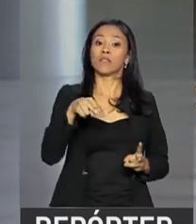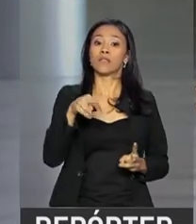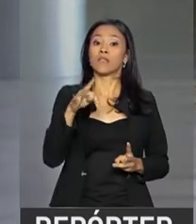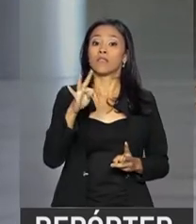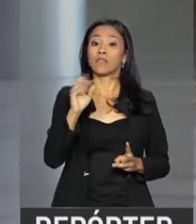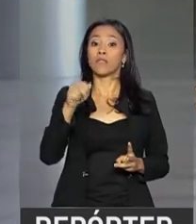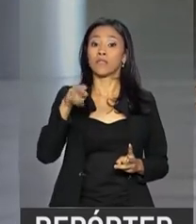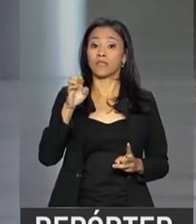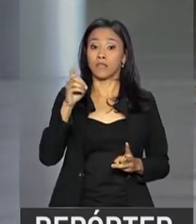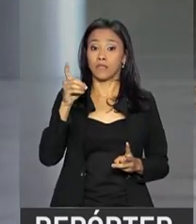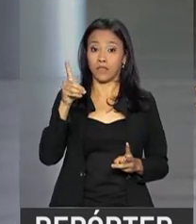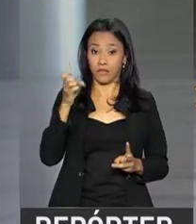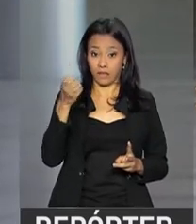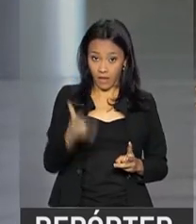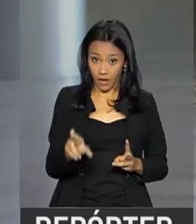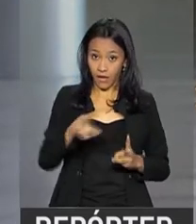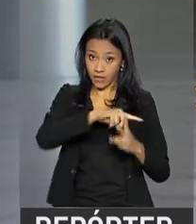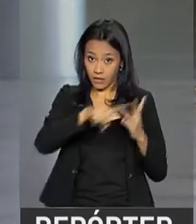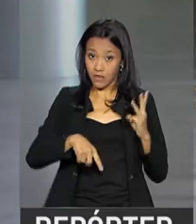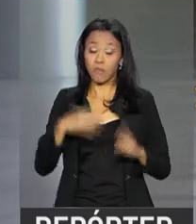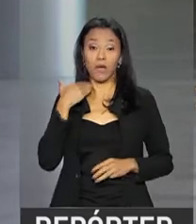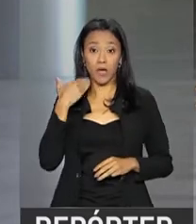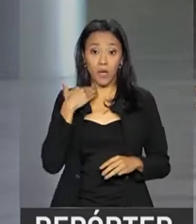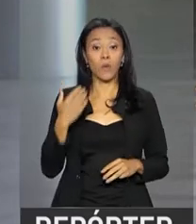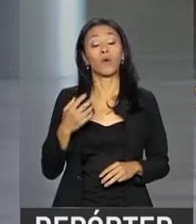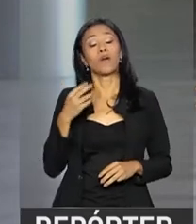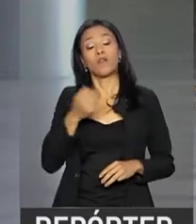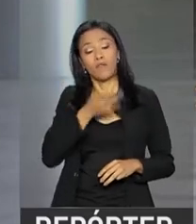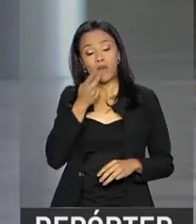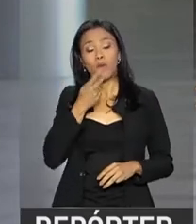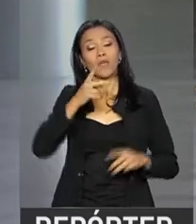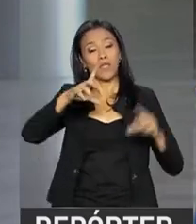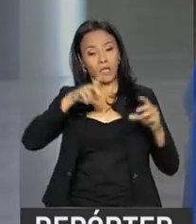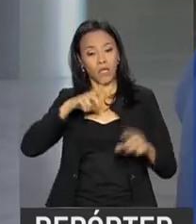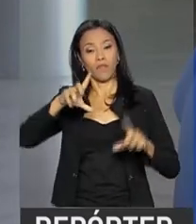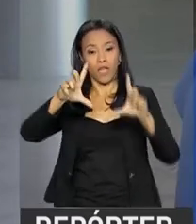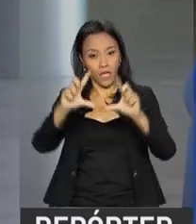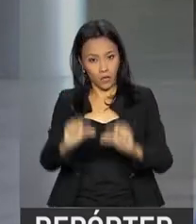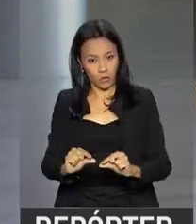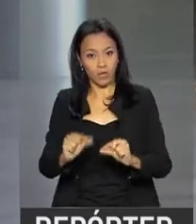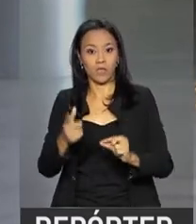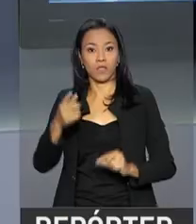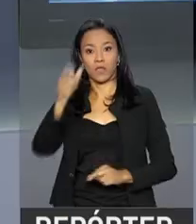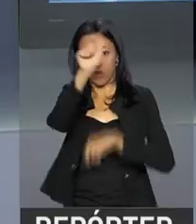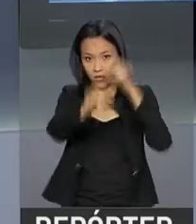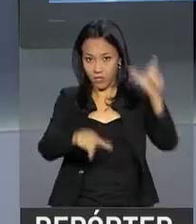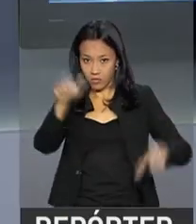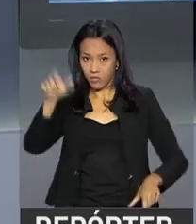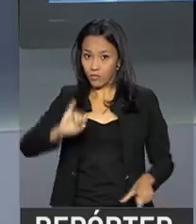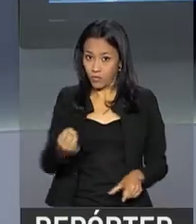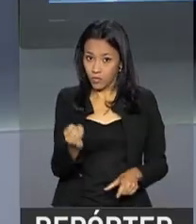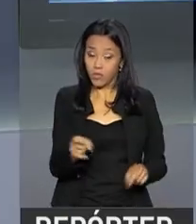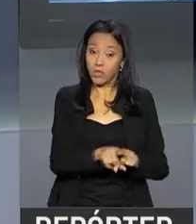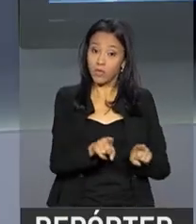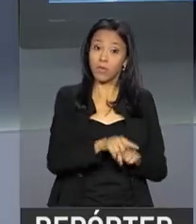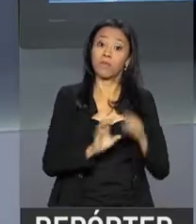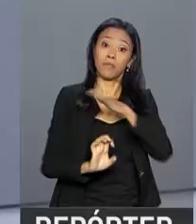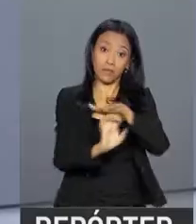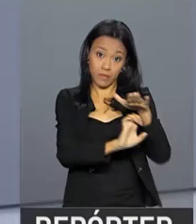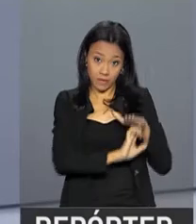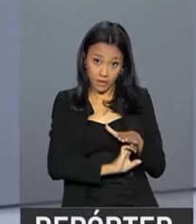nova redução nos juros cobrados de pessoas físicas e empresas carol brigada do ano um trabalho pra